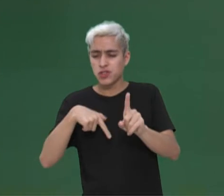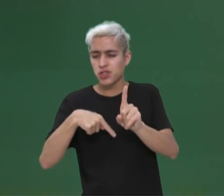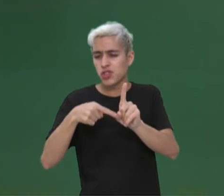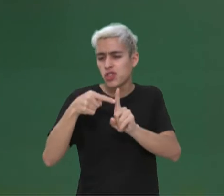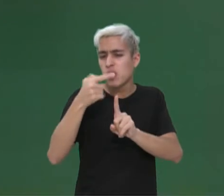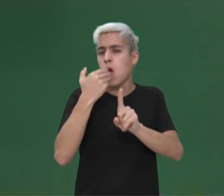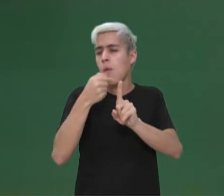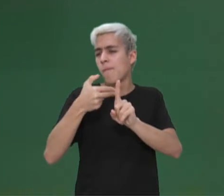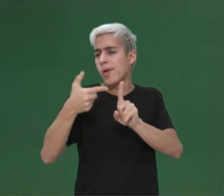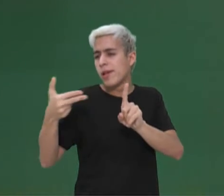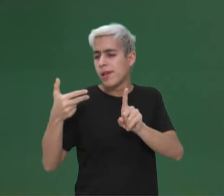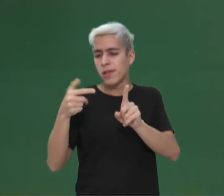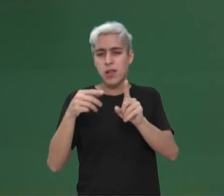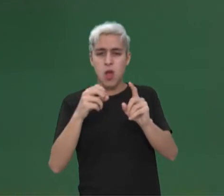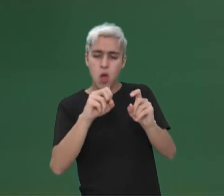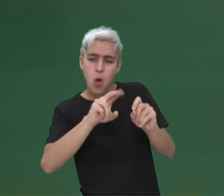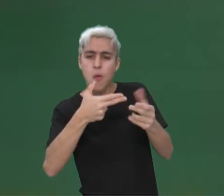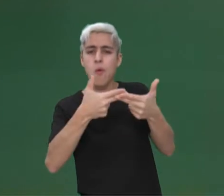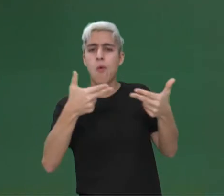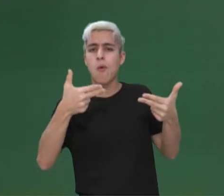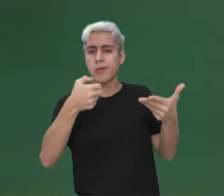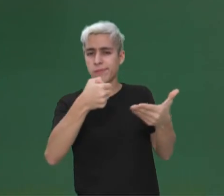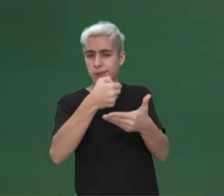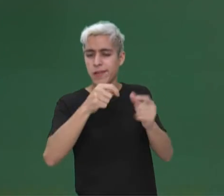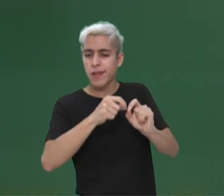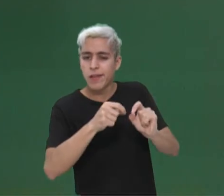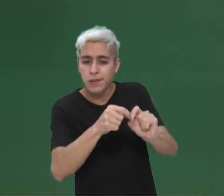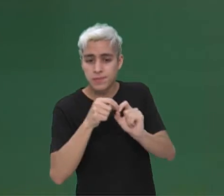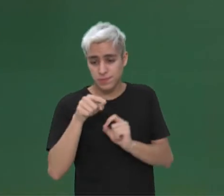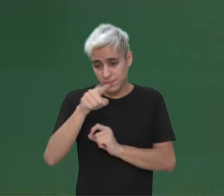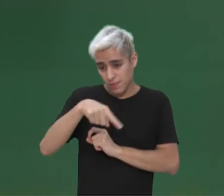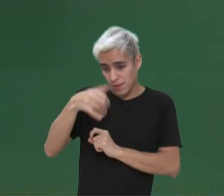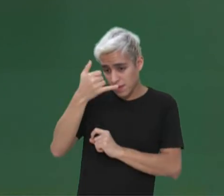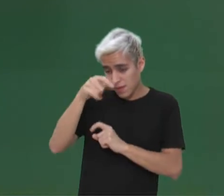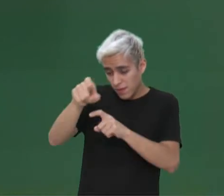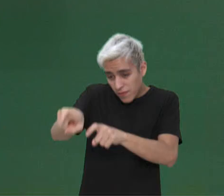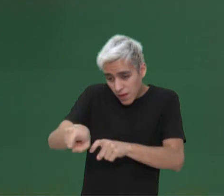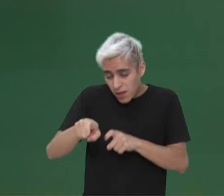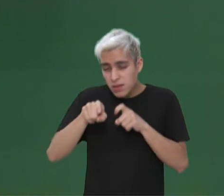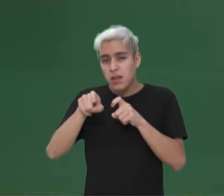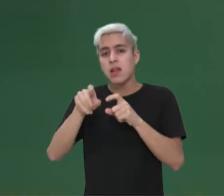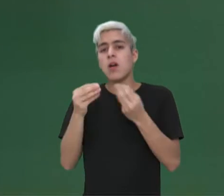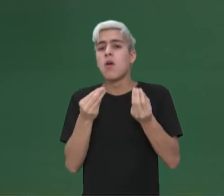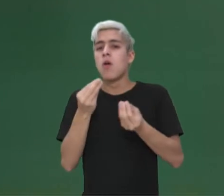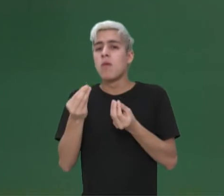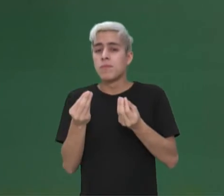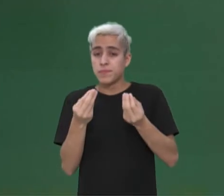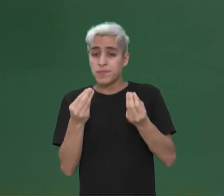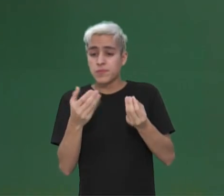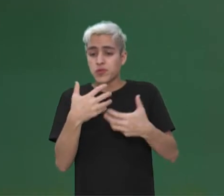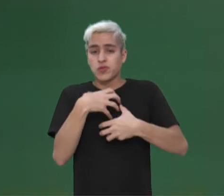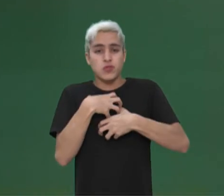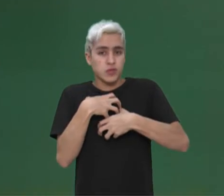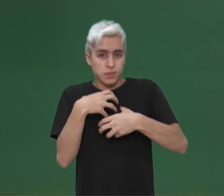alimentícios ou matérias-primas. Essas haciendas funcionavam sob o sistema, o regime